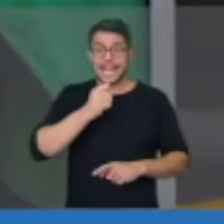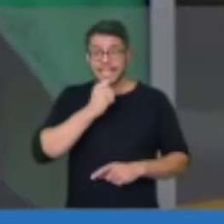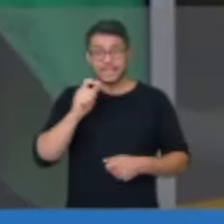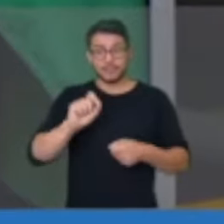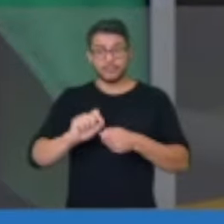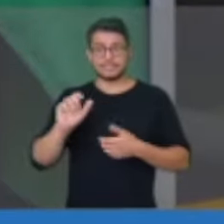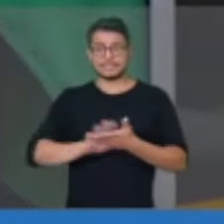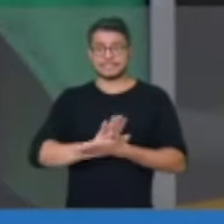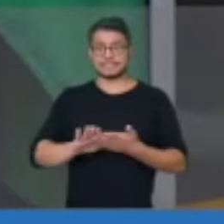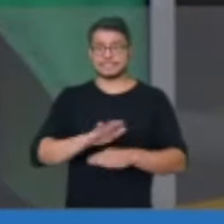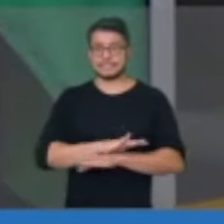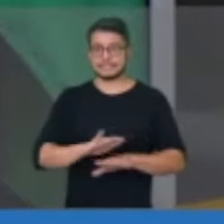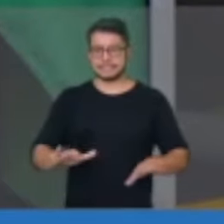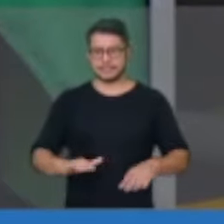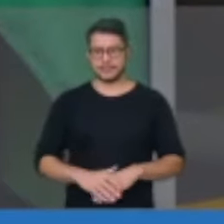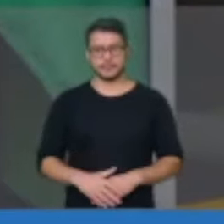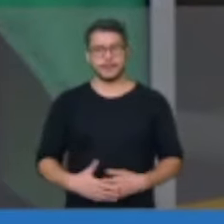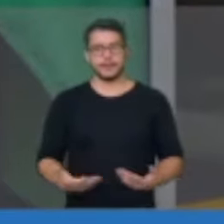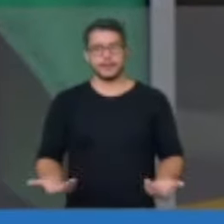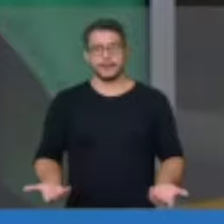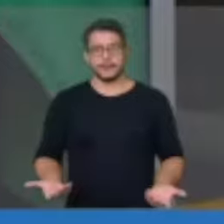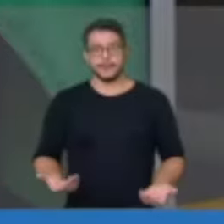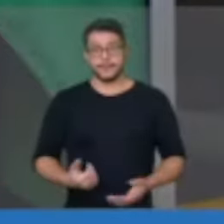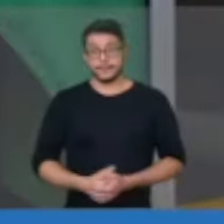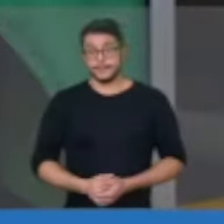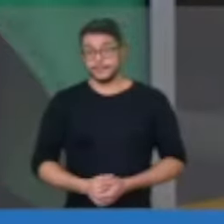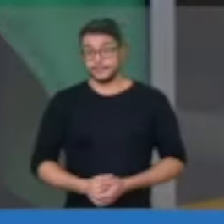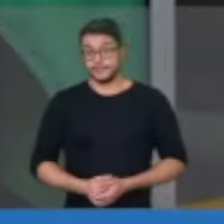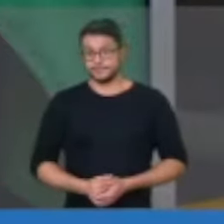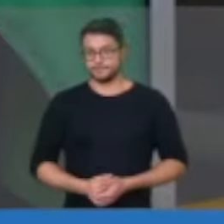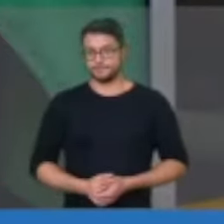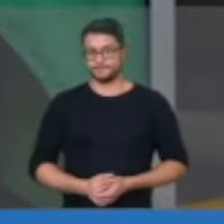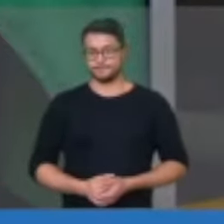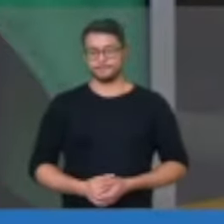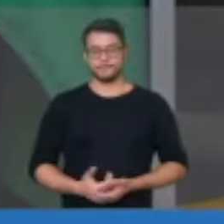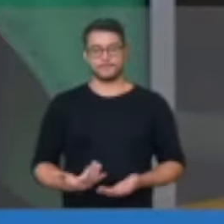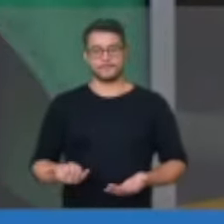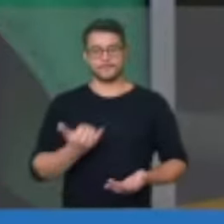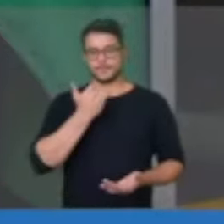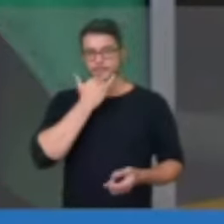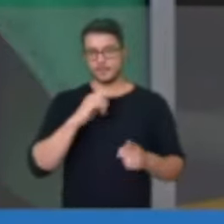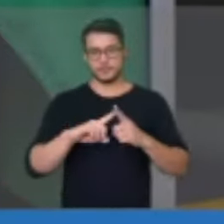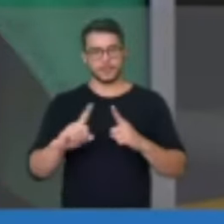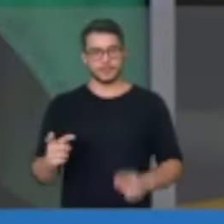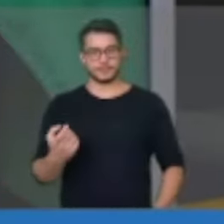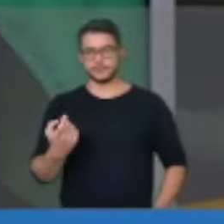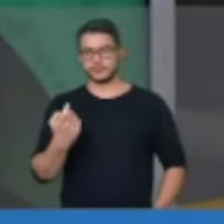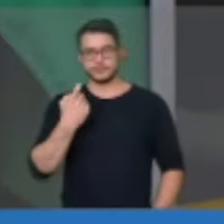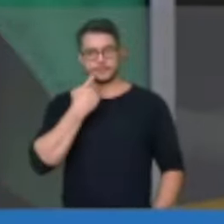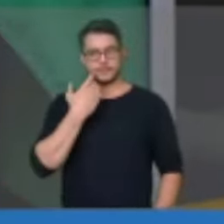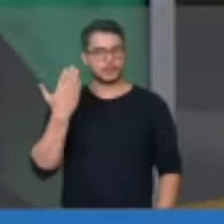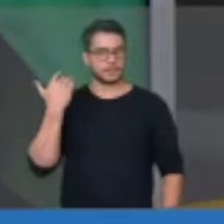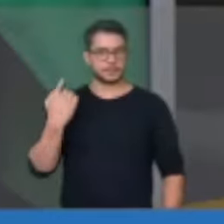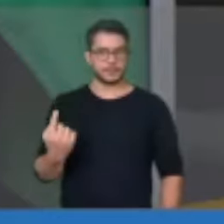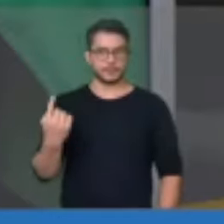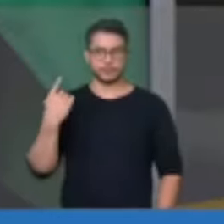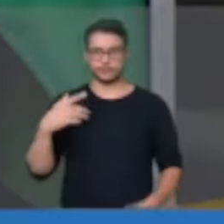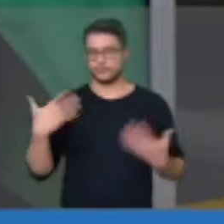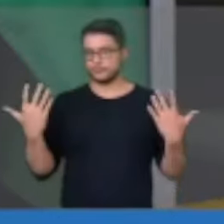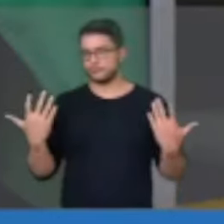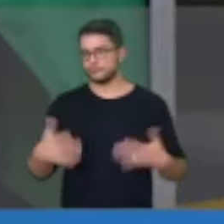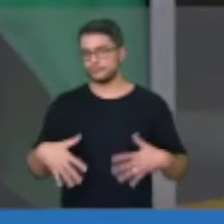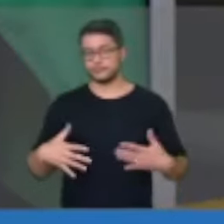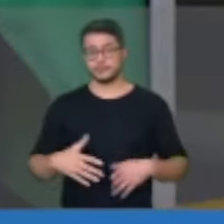foi construída. Eu posso dizer uma coisa para cada um de vocês aqui? Depois dessa sexta-feira passada, ninguém aqui mais